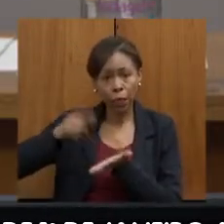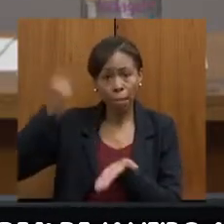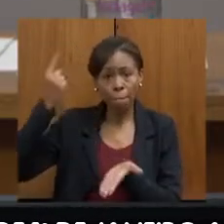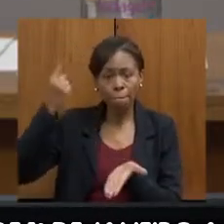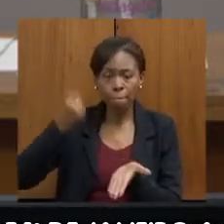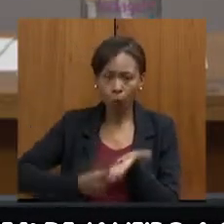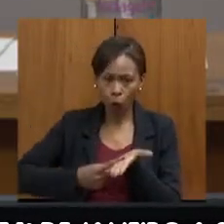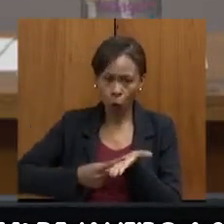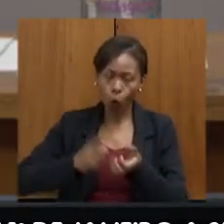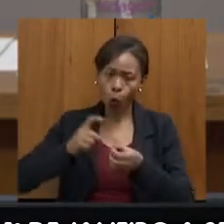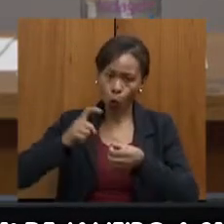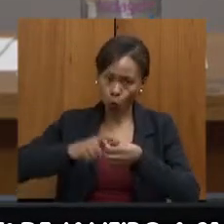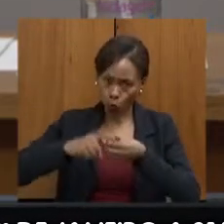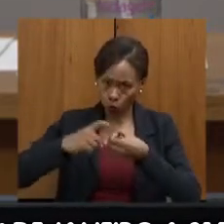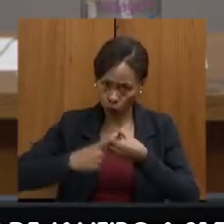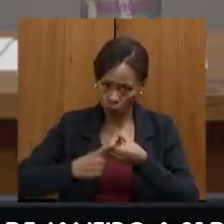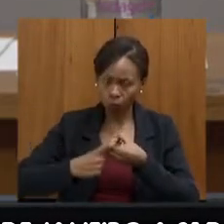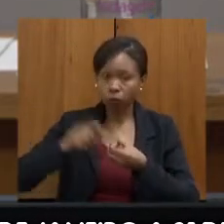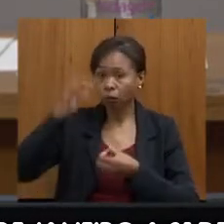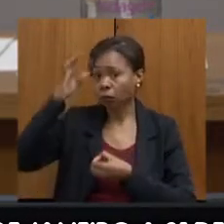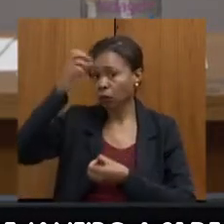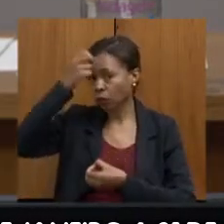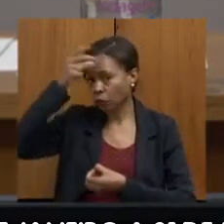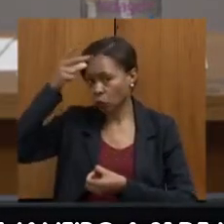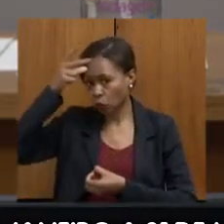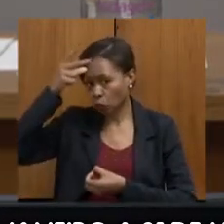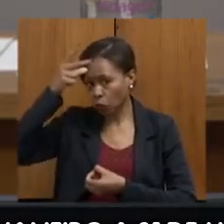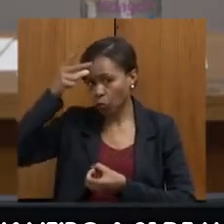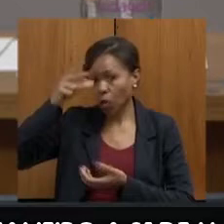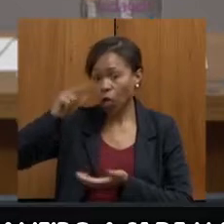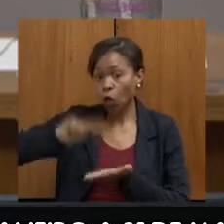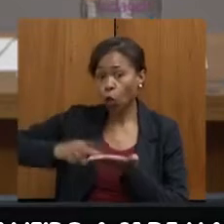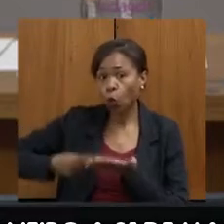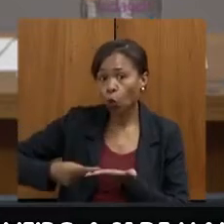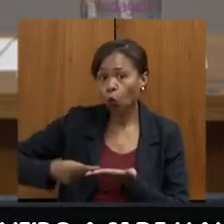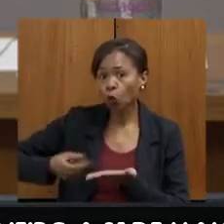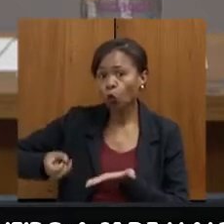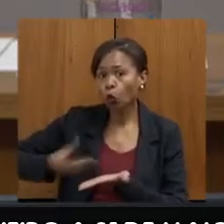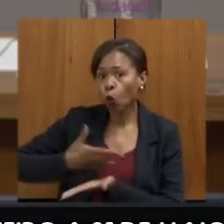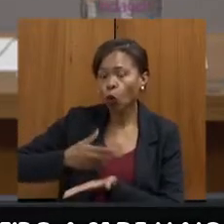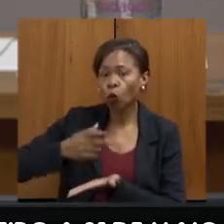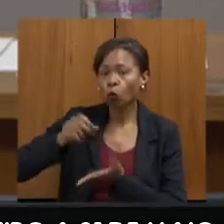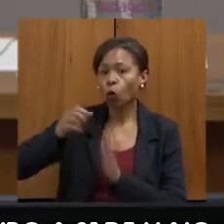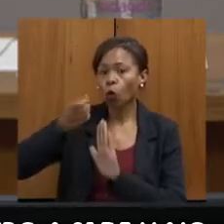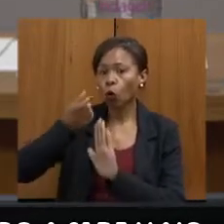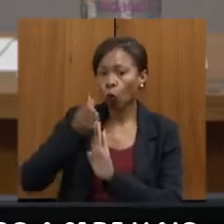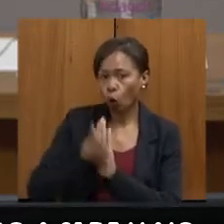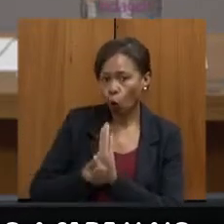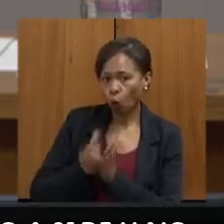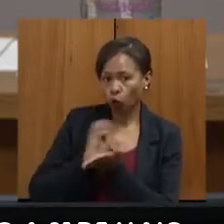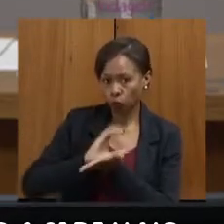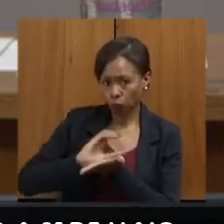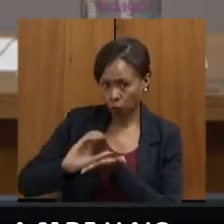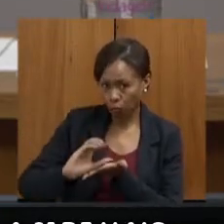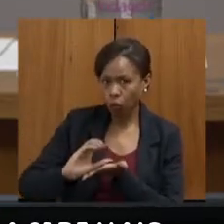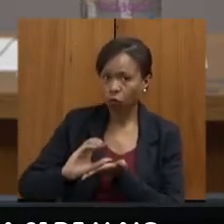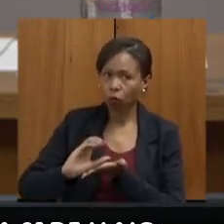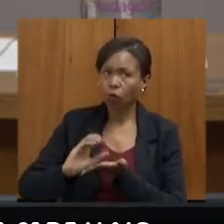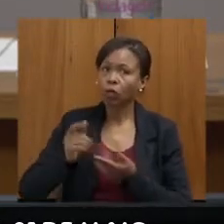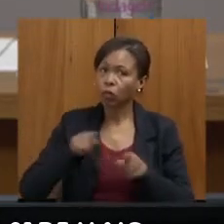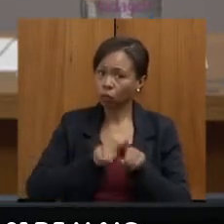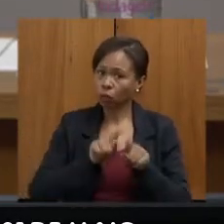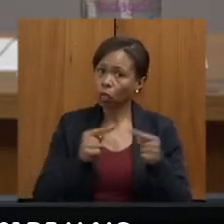tiveram que é atualizar os orçamentos e os projetos isso foi submetido à revisão do